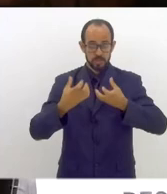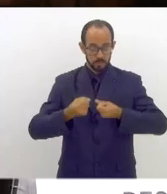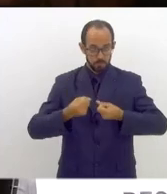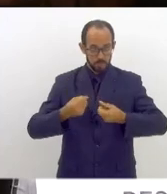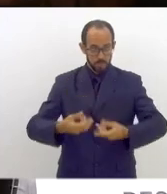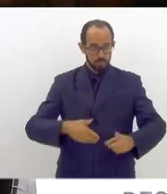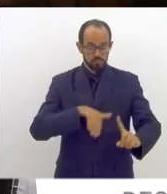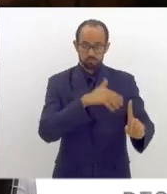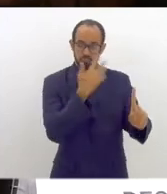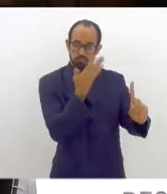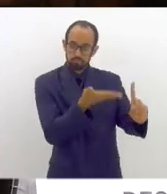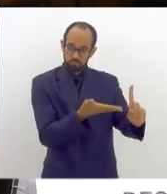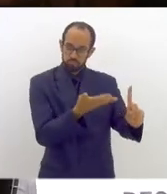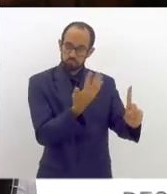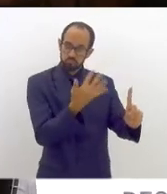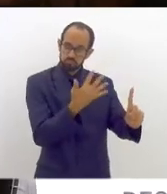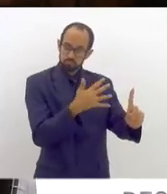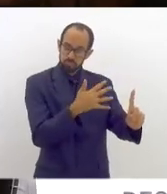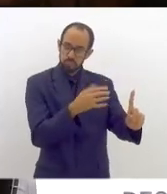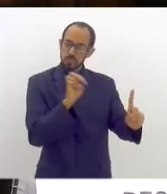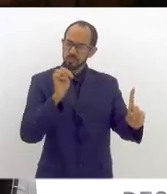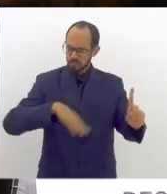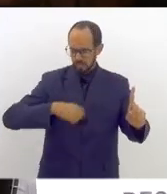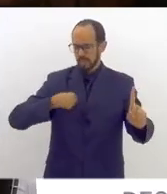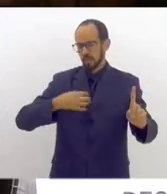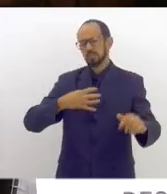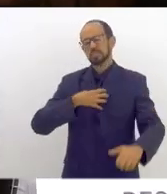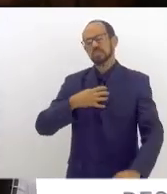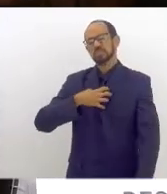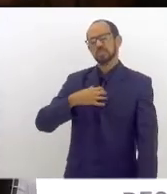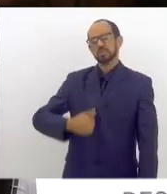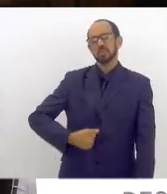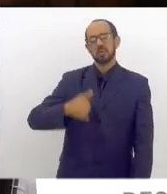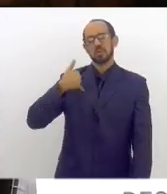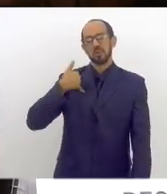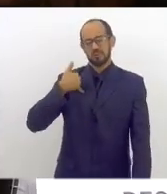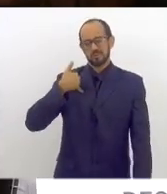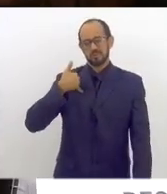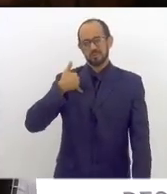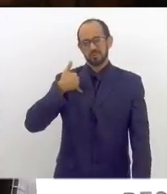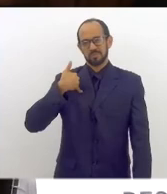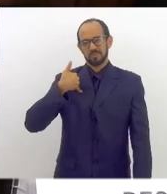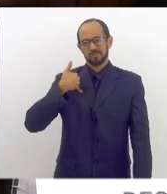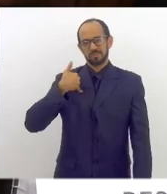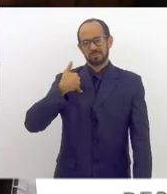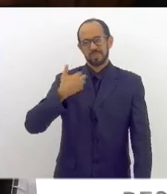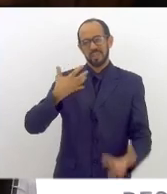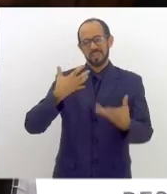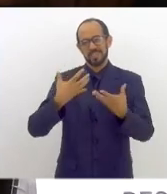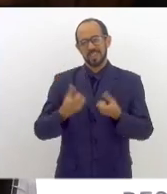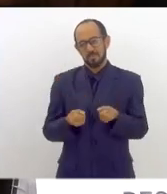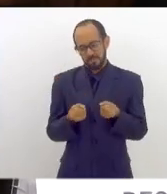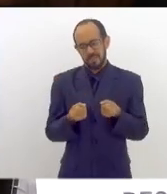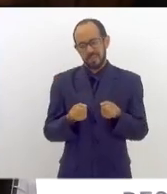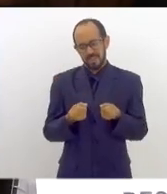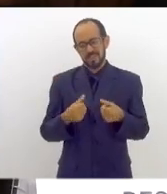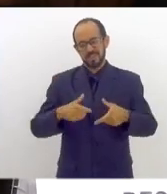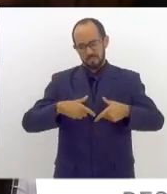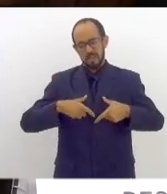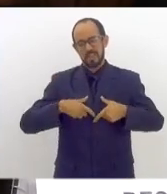então eu me sinto honrado mas honrado por demais em receber essa medalha